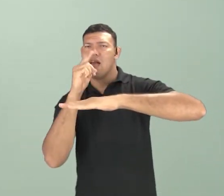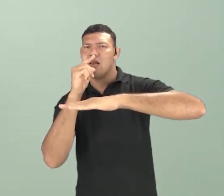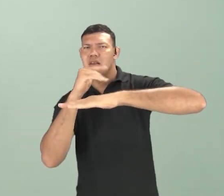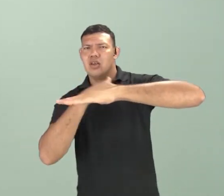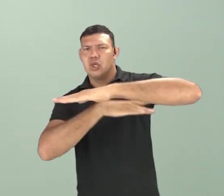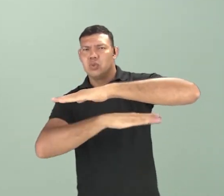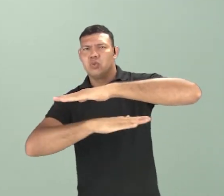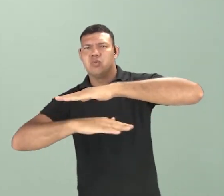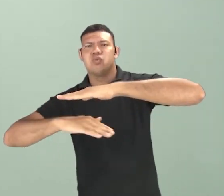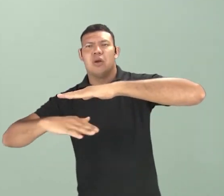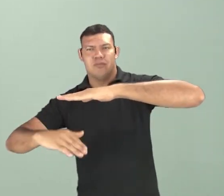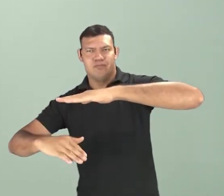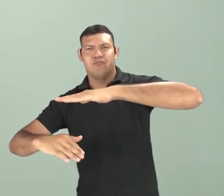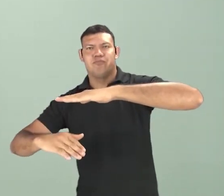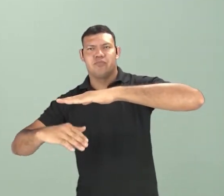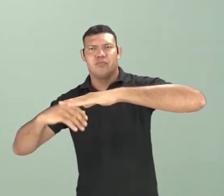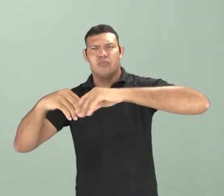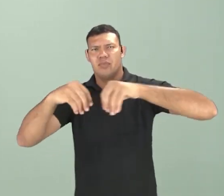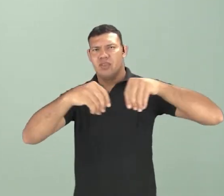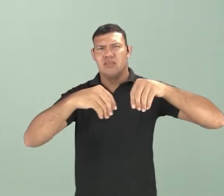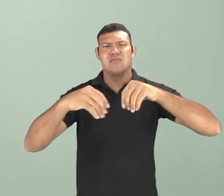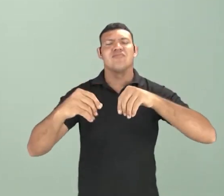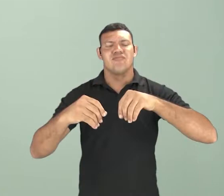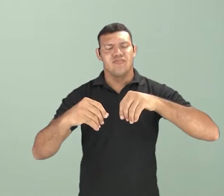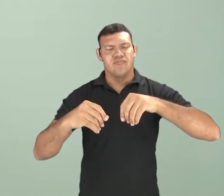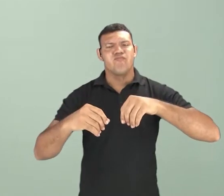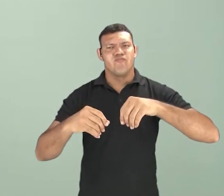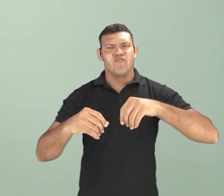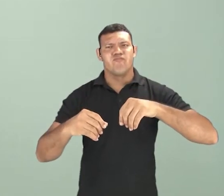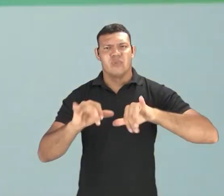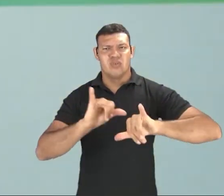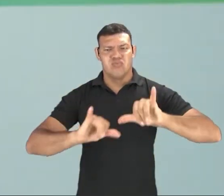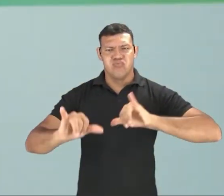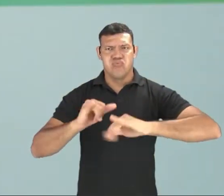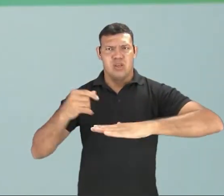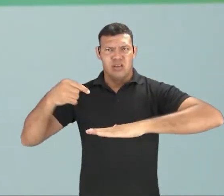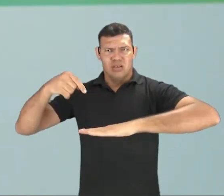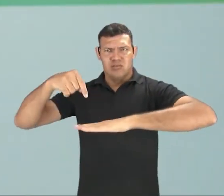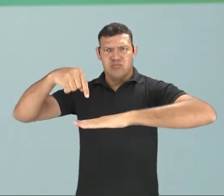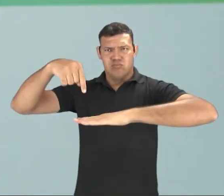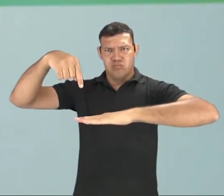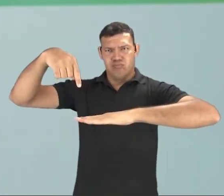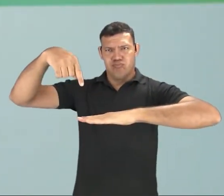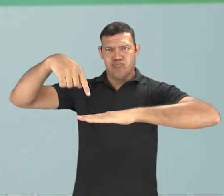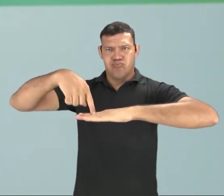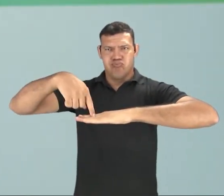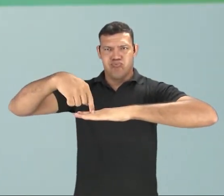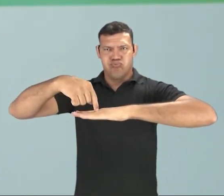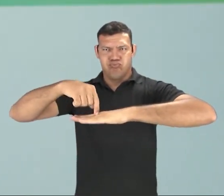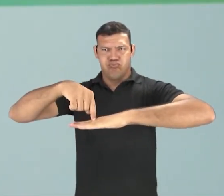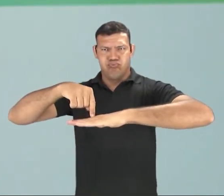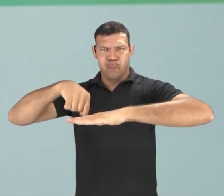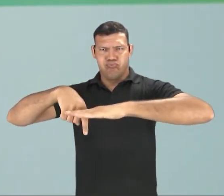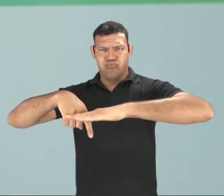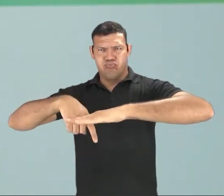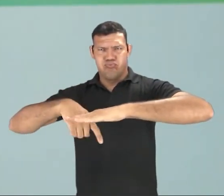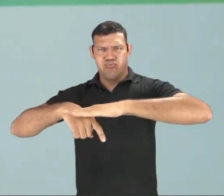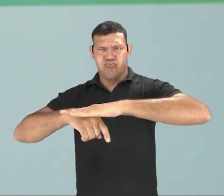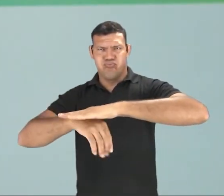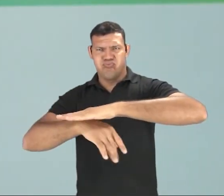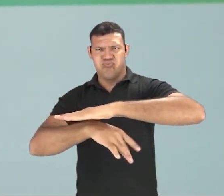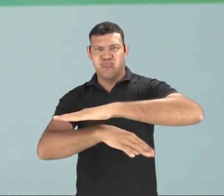esses materiais, eles com certeza, eles vão contaminar, né? Contaminar